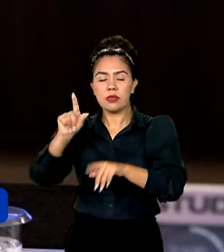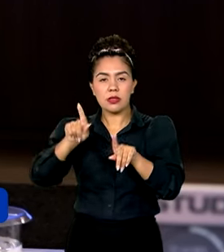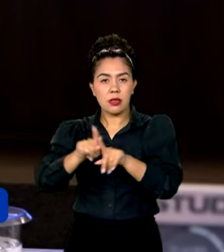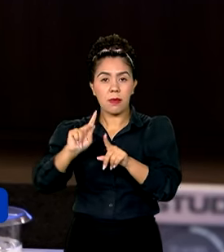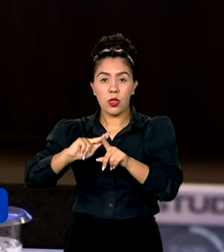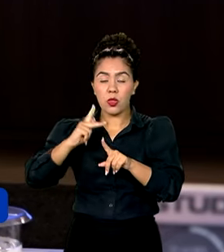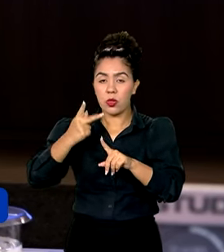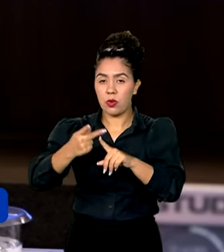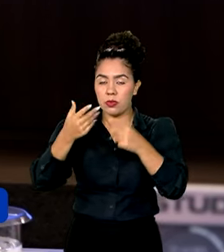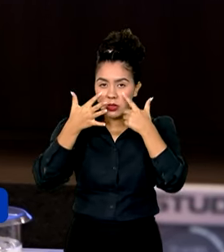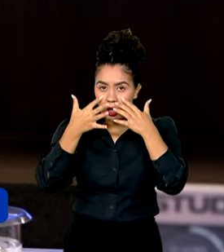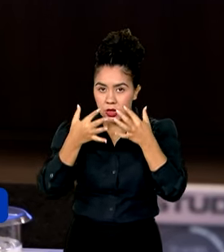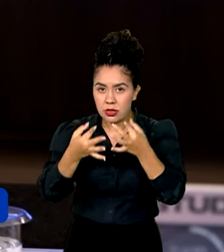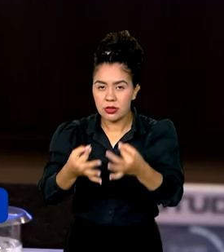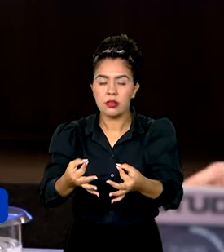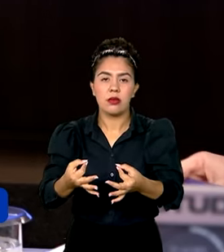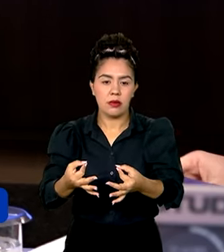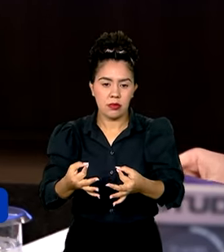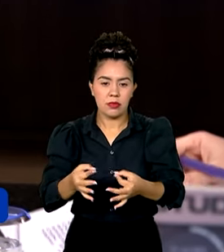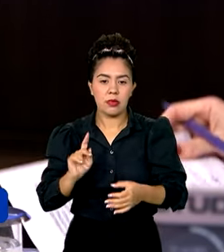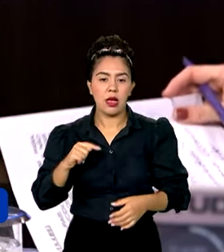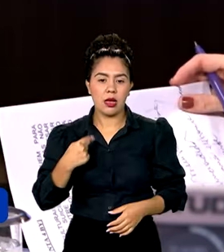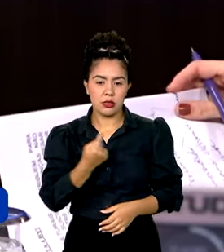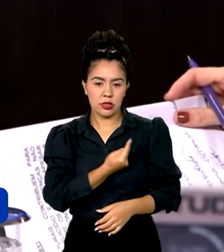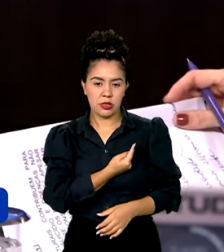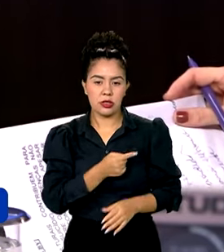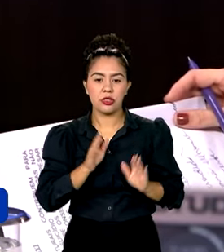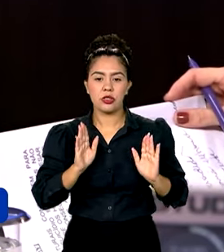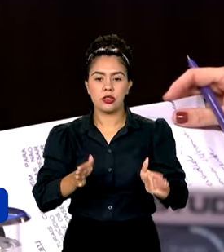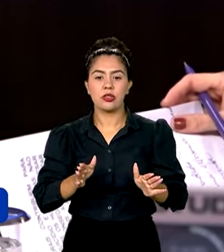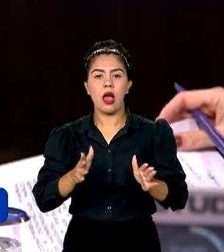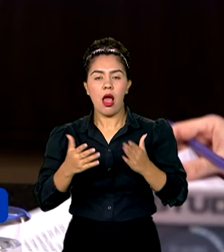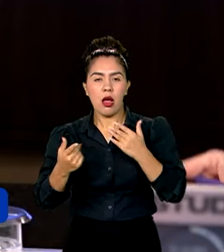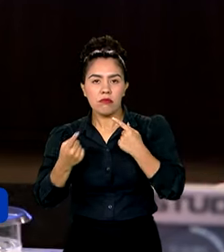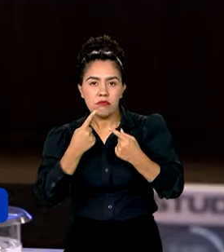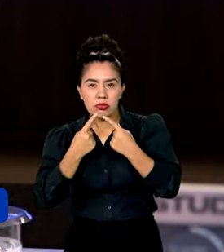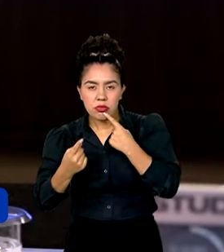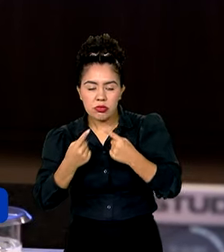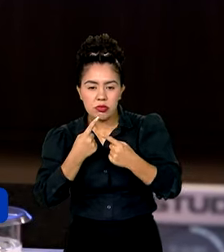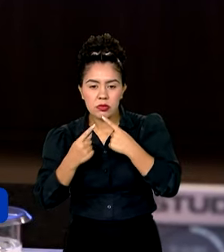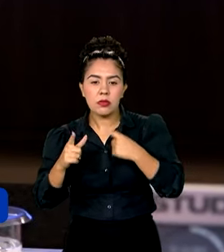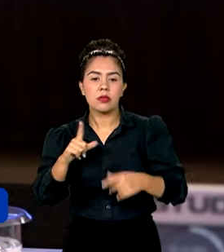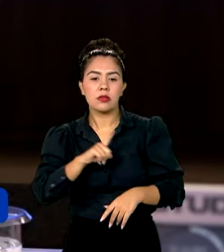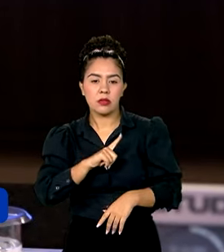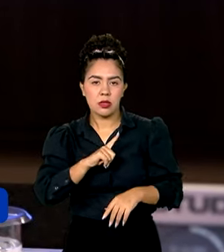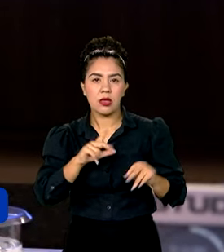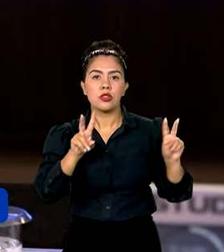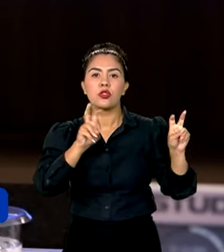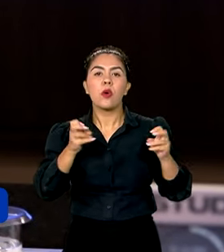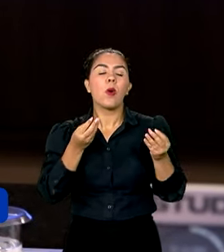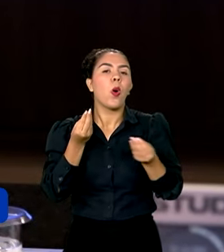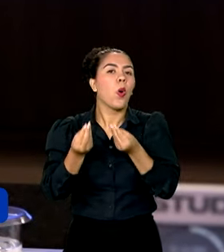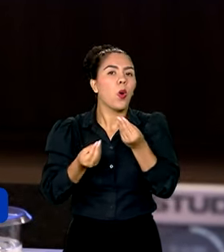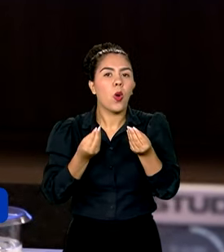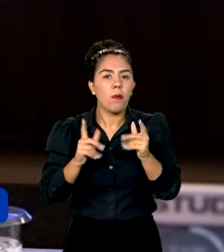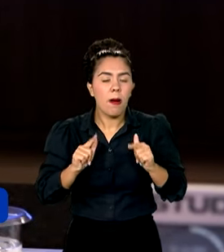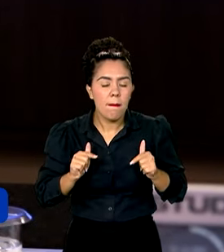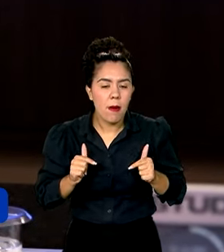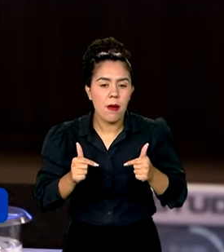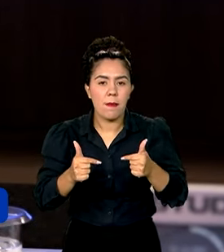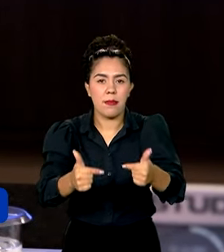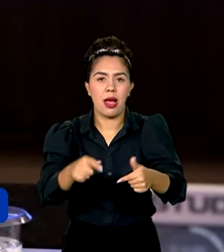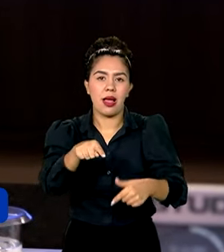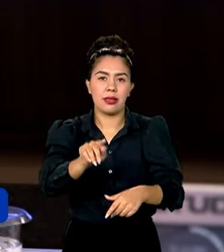do Ministério da Saúde já já temos essa conversa em curso sobre Como enfrentar essa nova